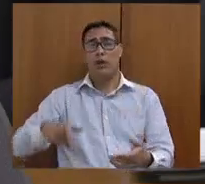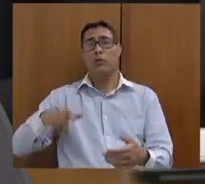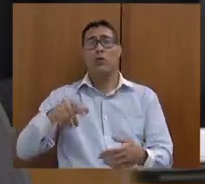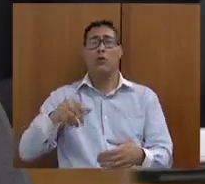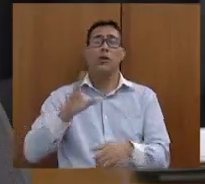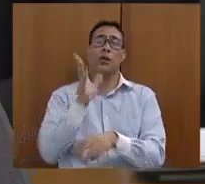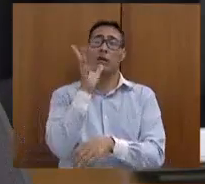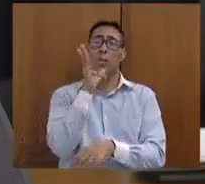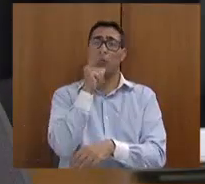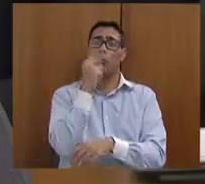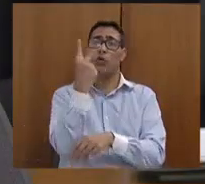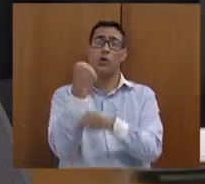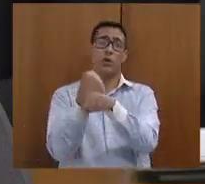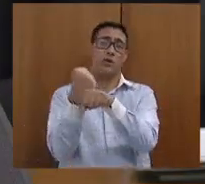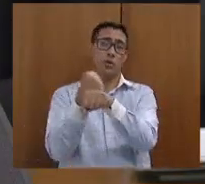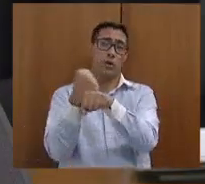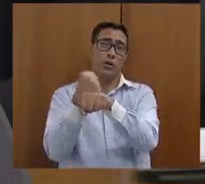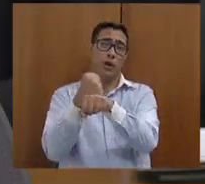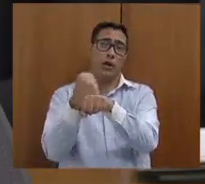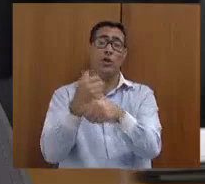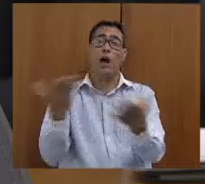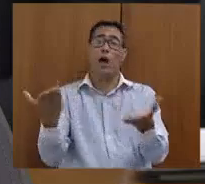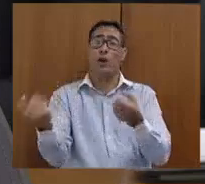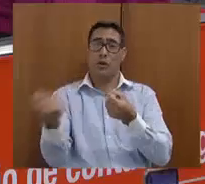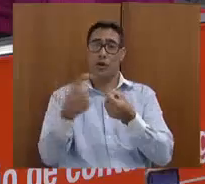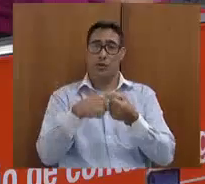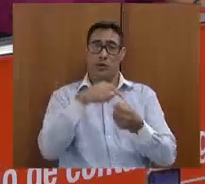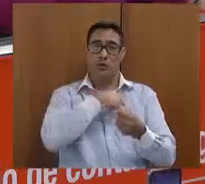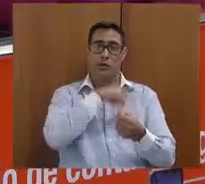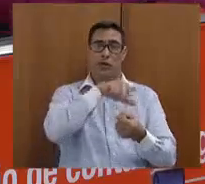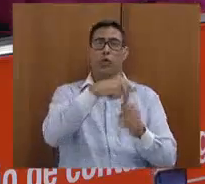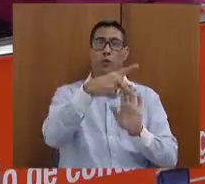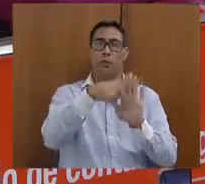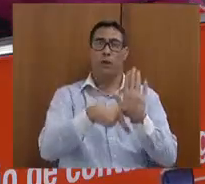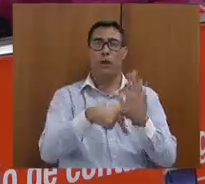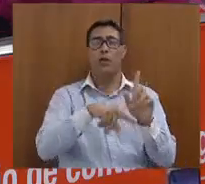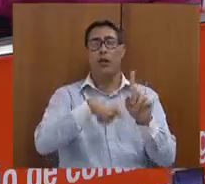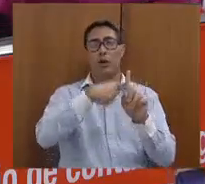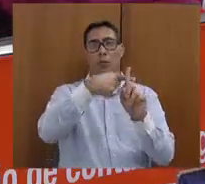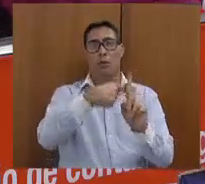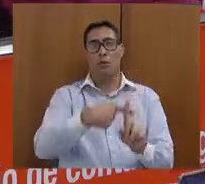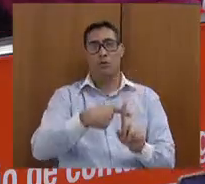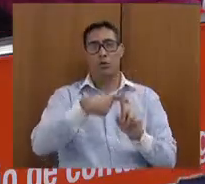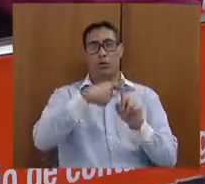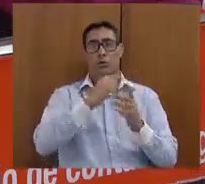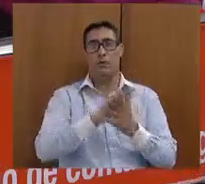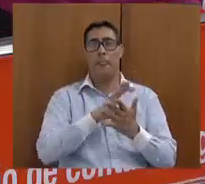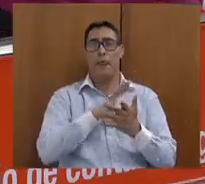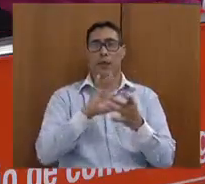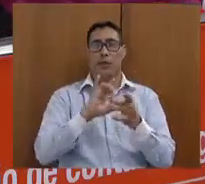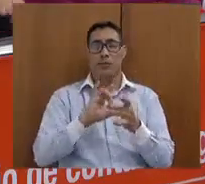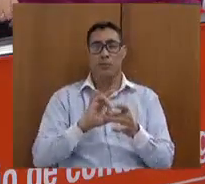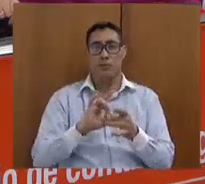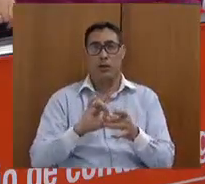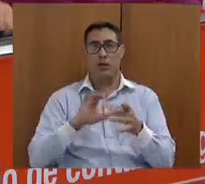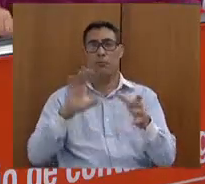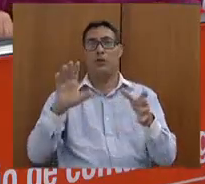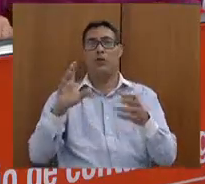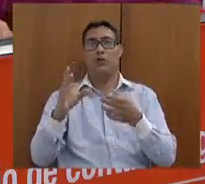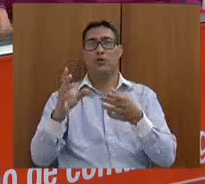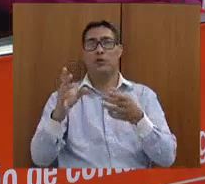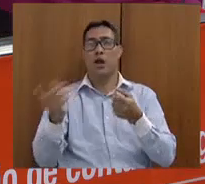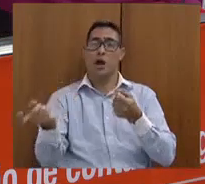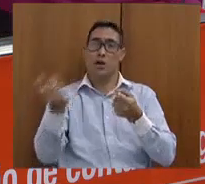lá que bom que devolveu agora comparecer positivo Deputado Andréa me permita só retornar a palavra